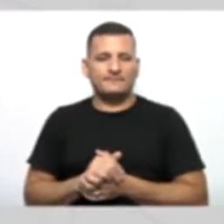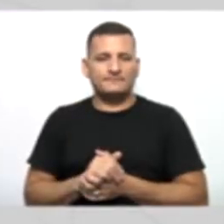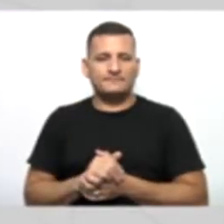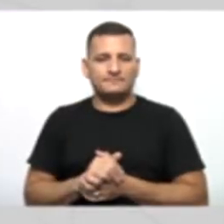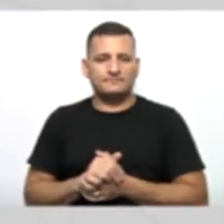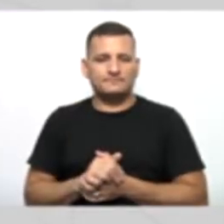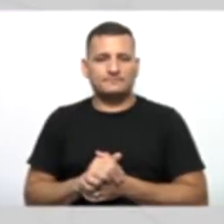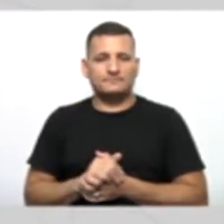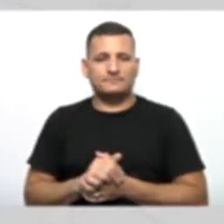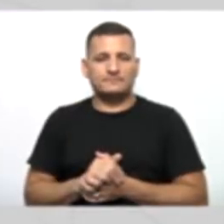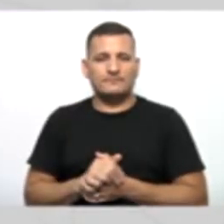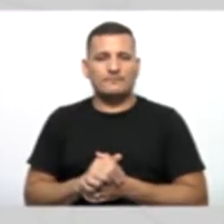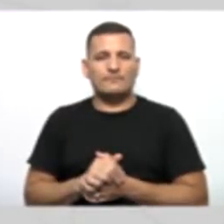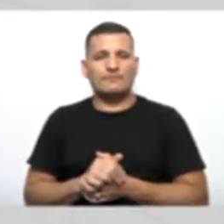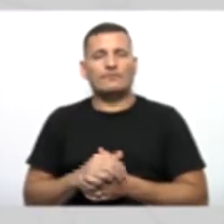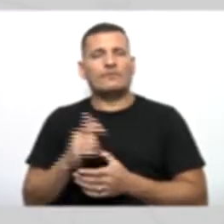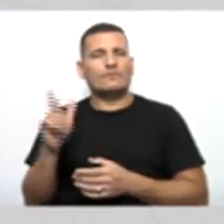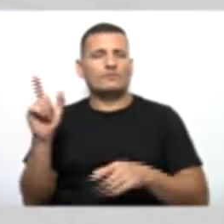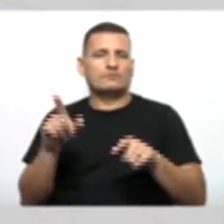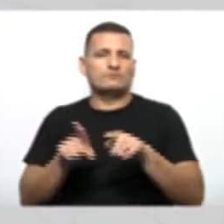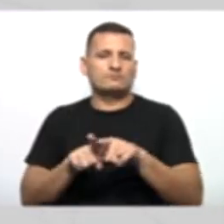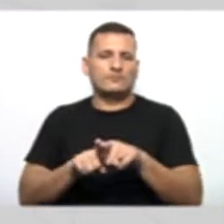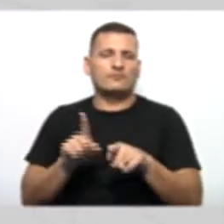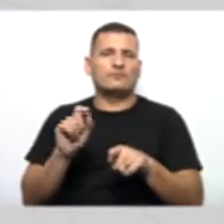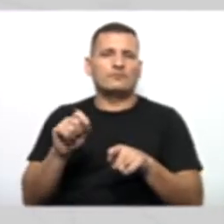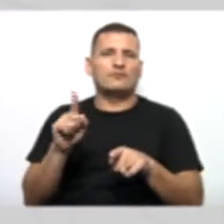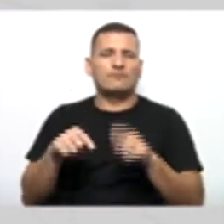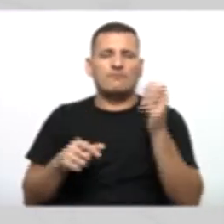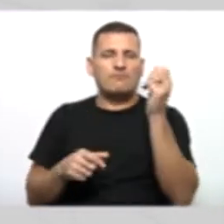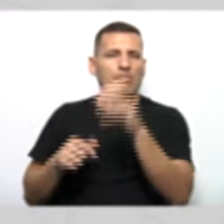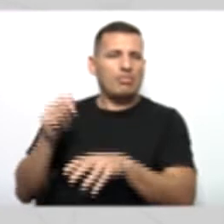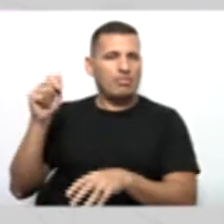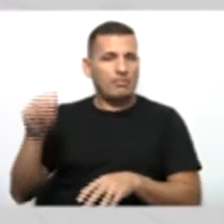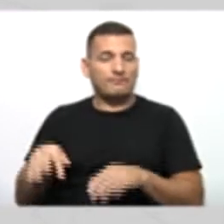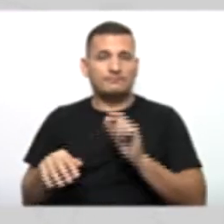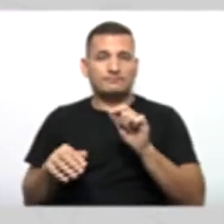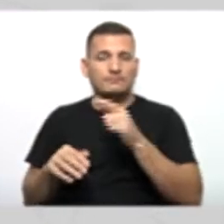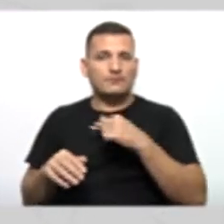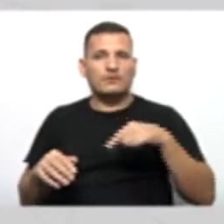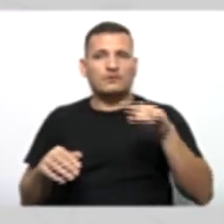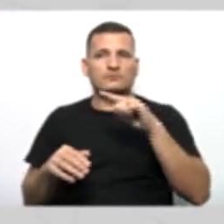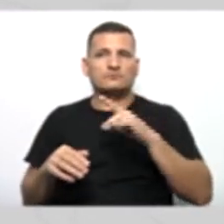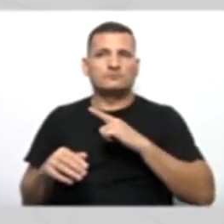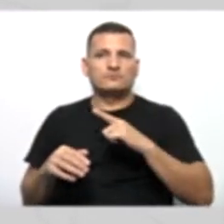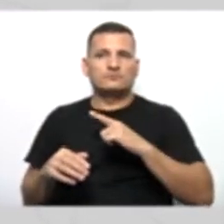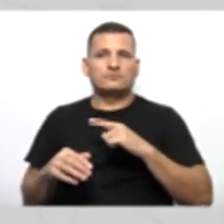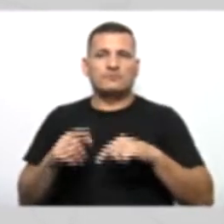E outra é a quantidade de resíduos descartados. Como nós consumimos muitos produtos,